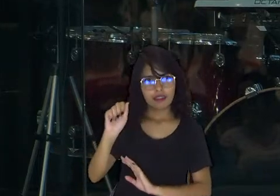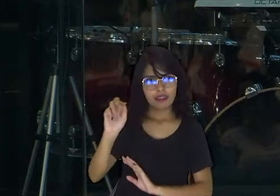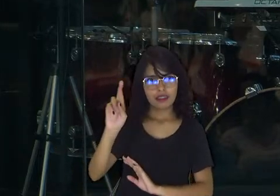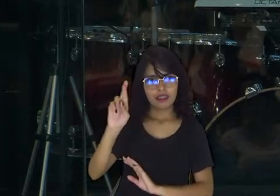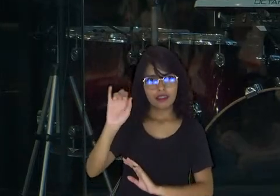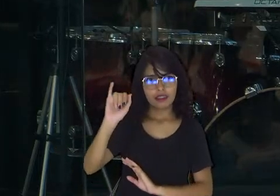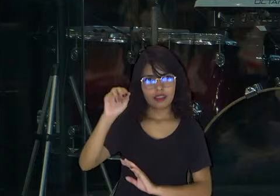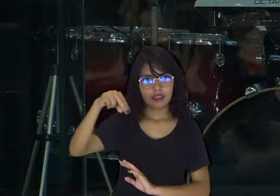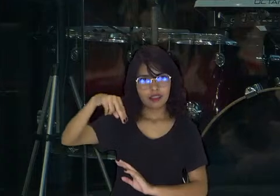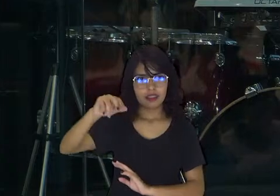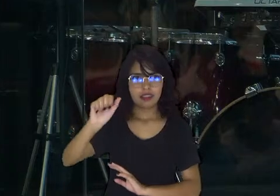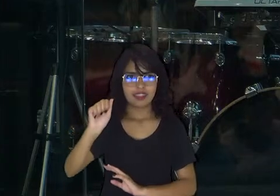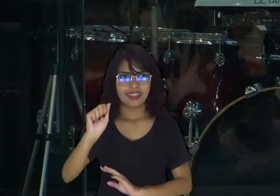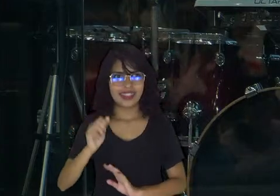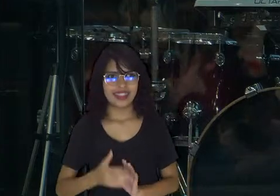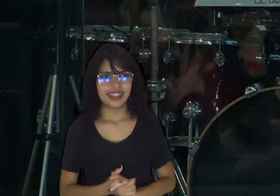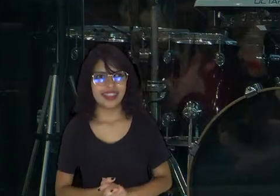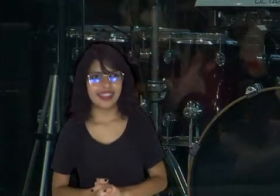nó. Hã?